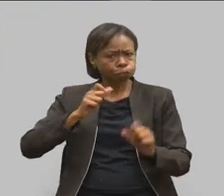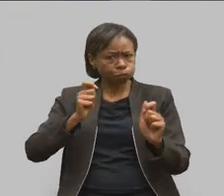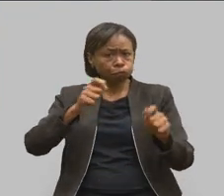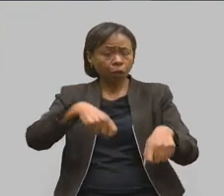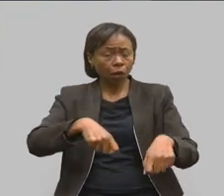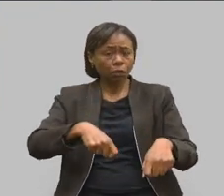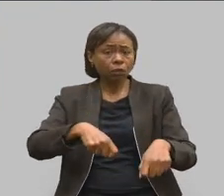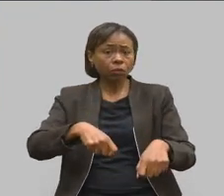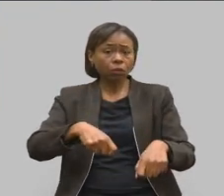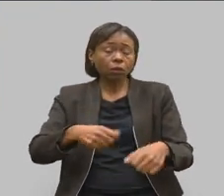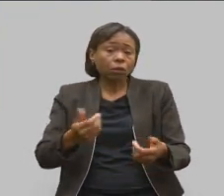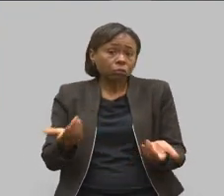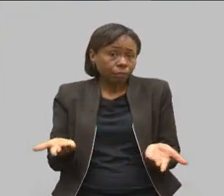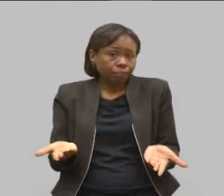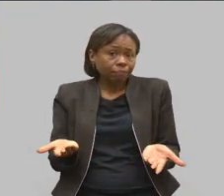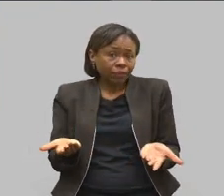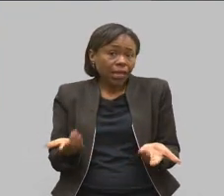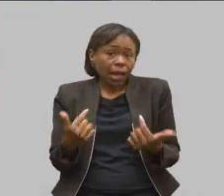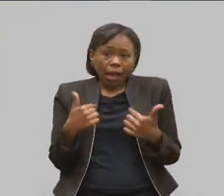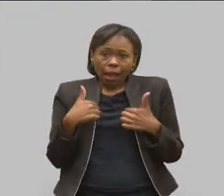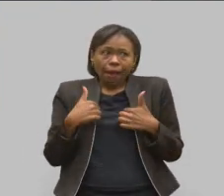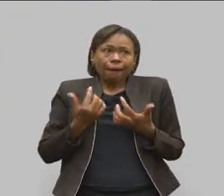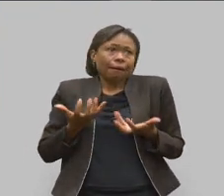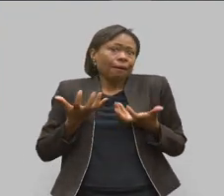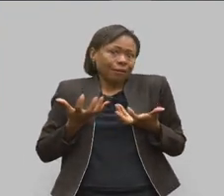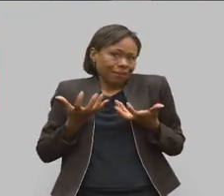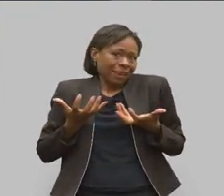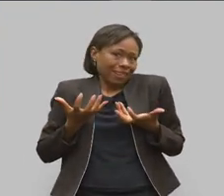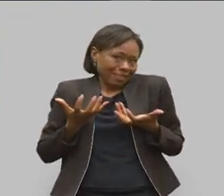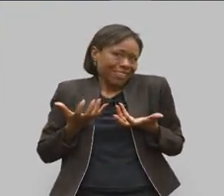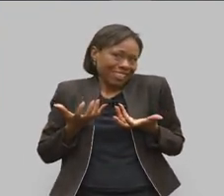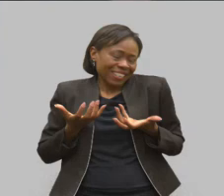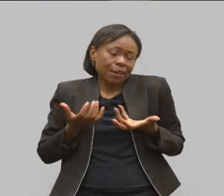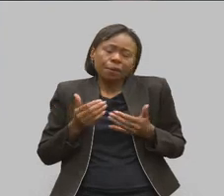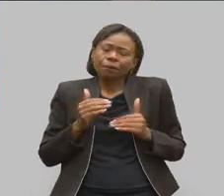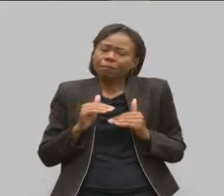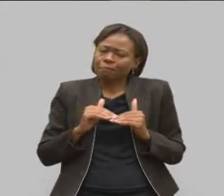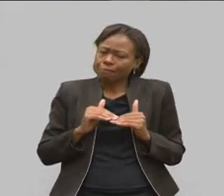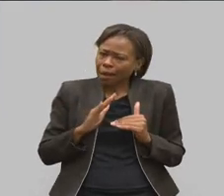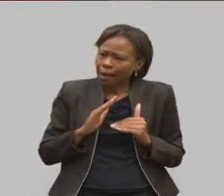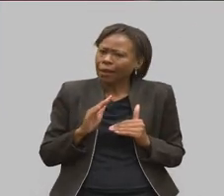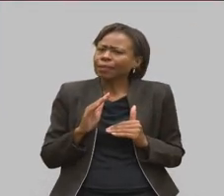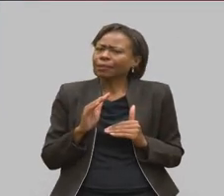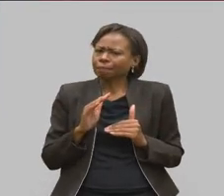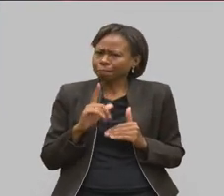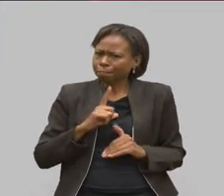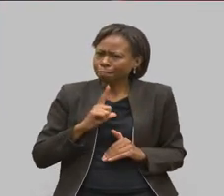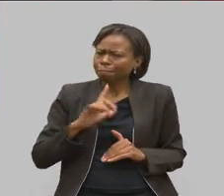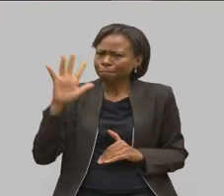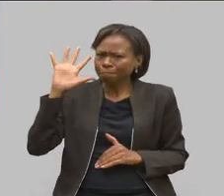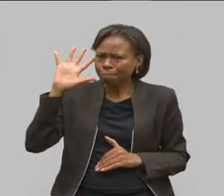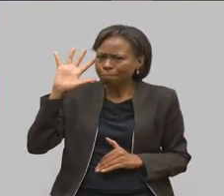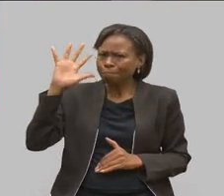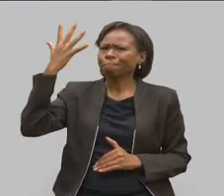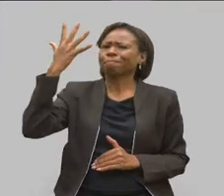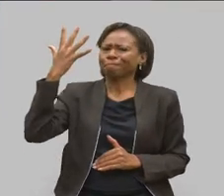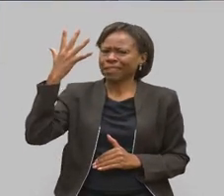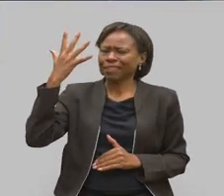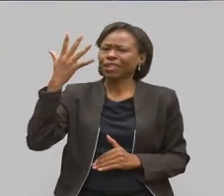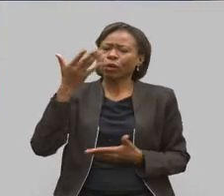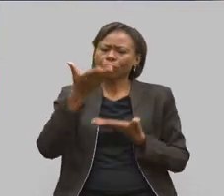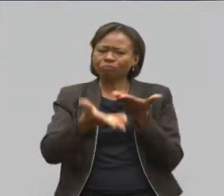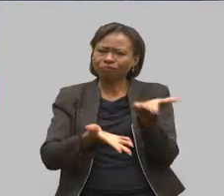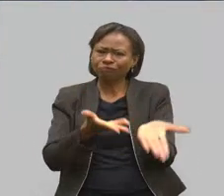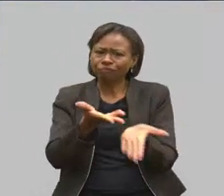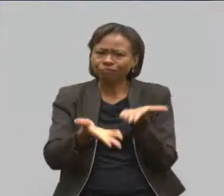vai muito vai além do meu querer mas é muito resultado daquilo que é oportunizado para